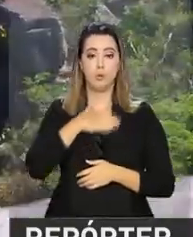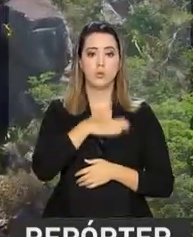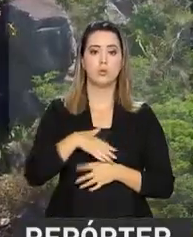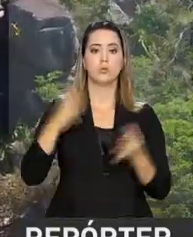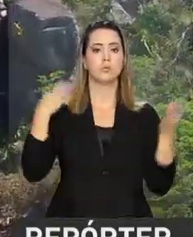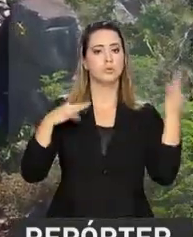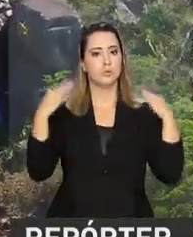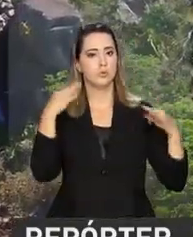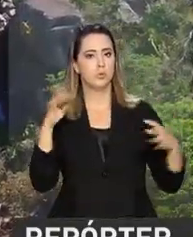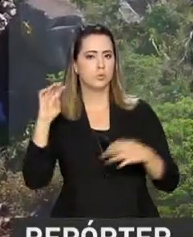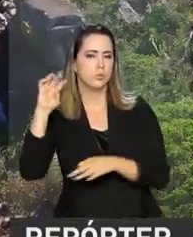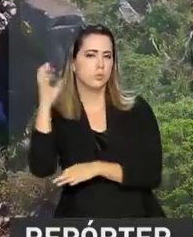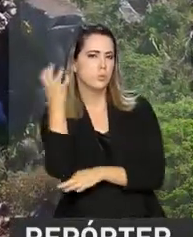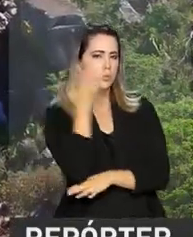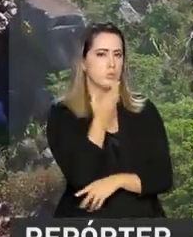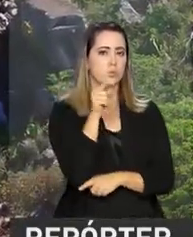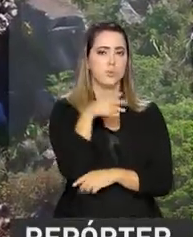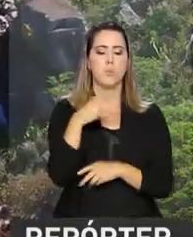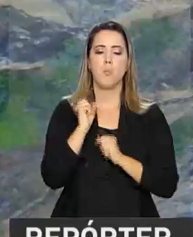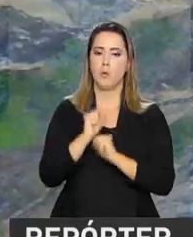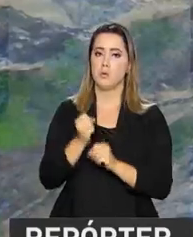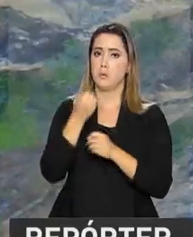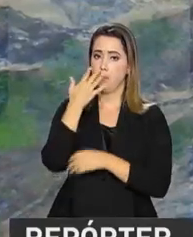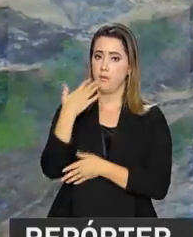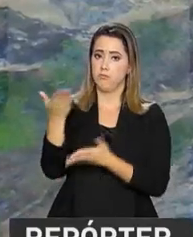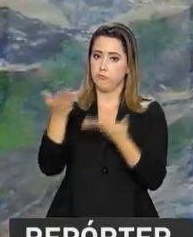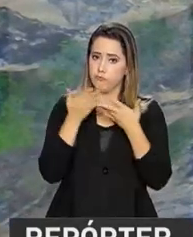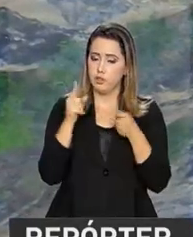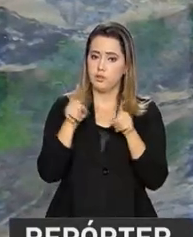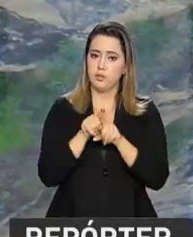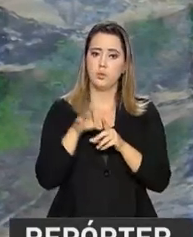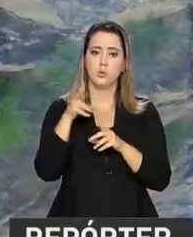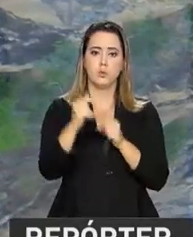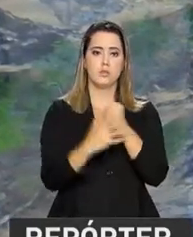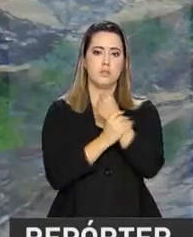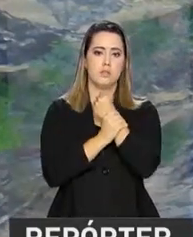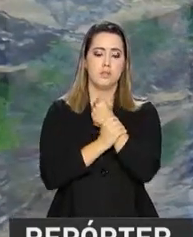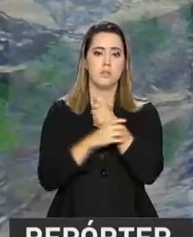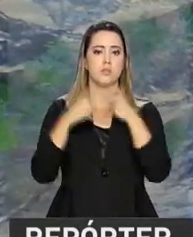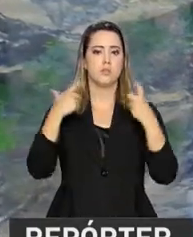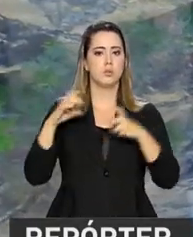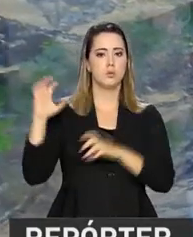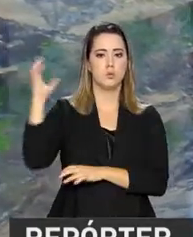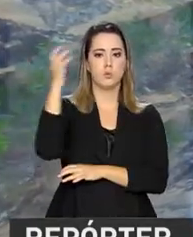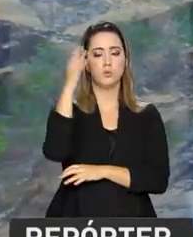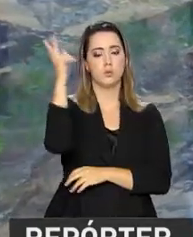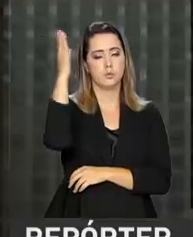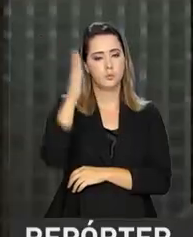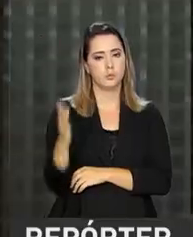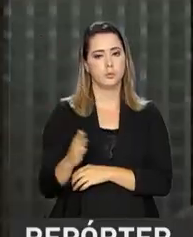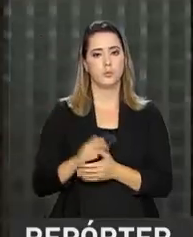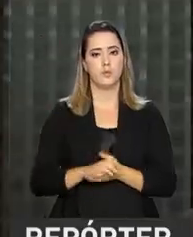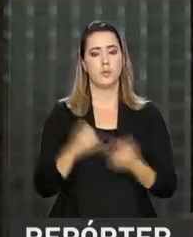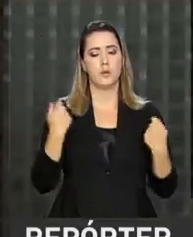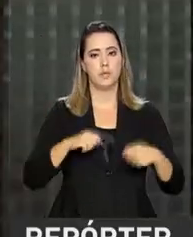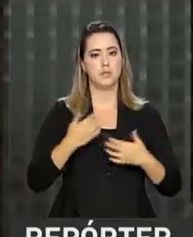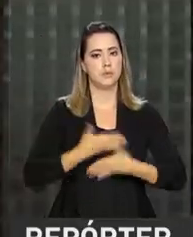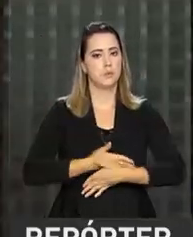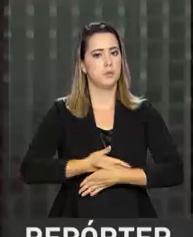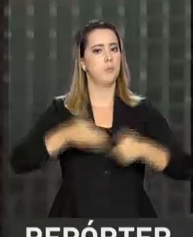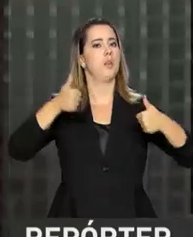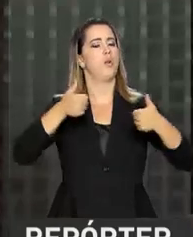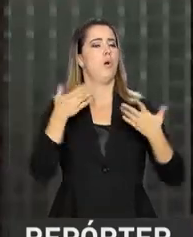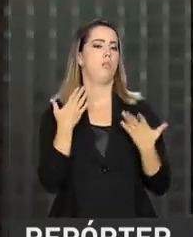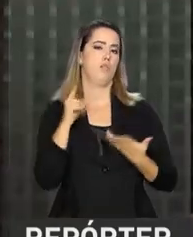turismo ecológico possam ser bem atendidas e tenham toda a segurança nos parques nacionais do país. precisamos melhorar um